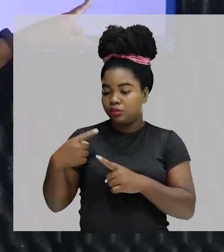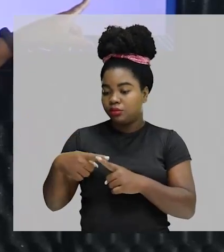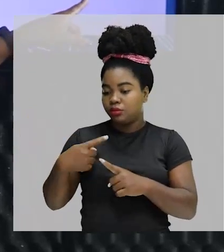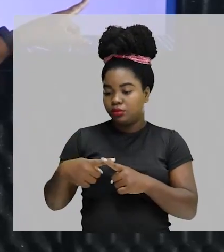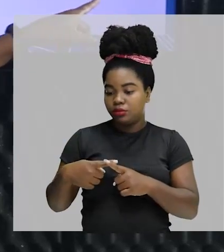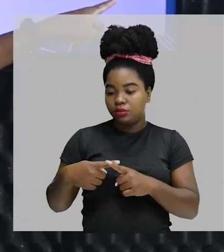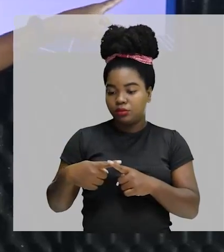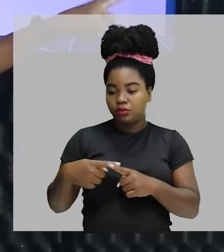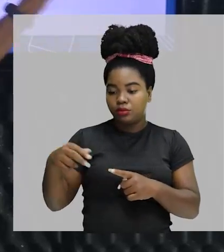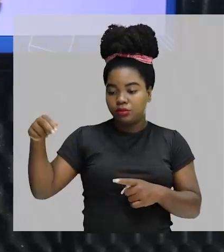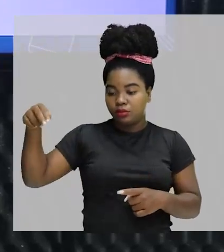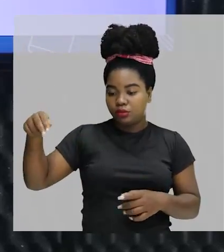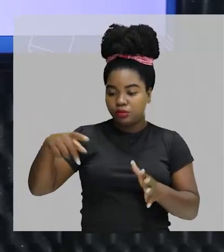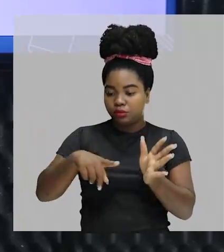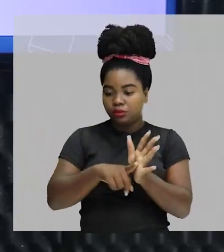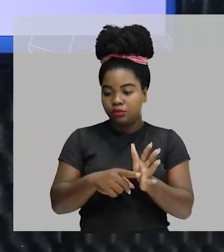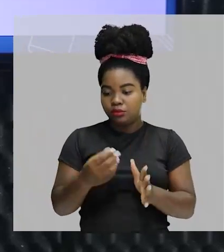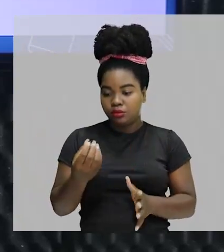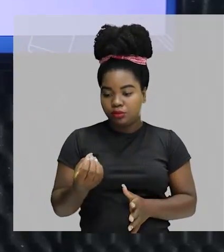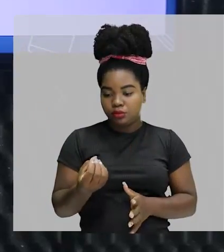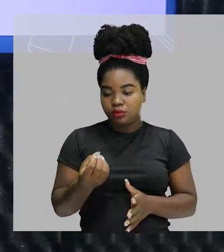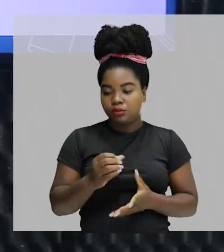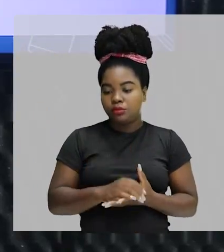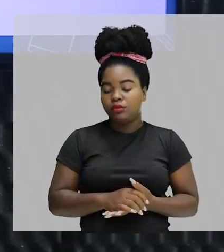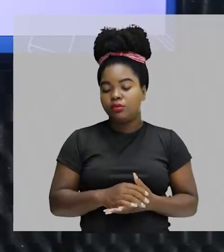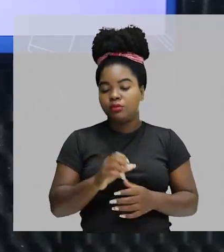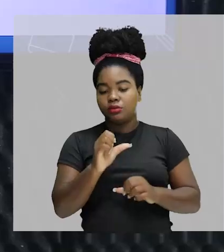eu estou fazendo n menos zero. Então, é